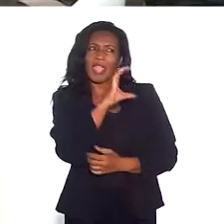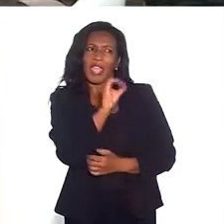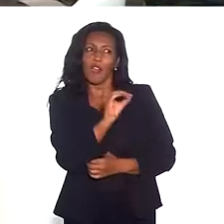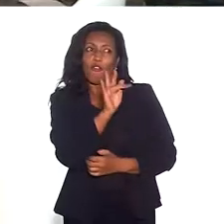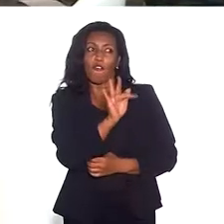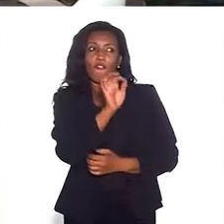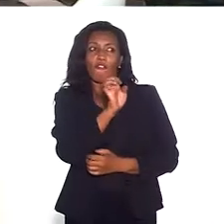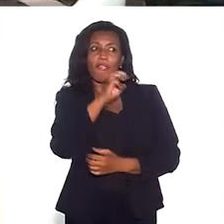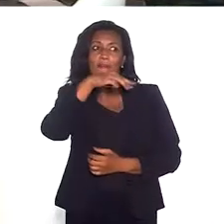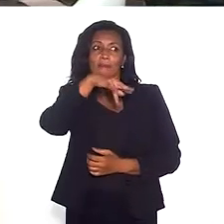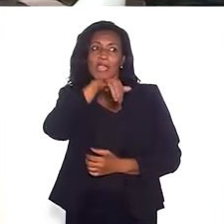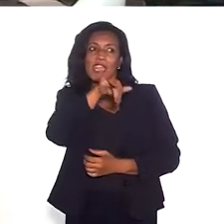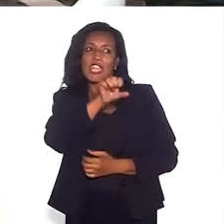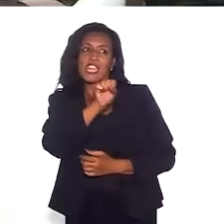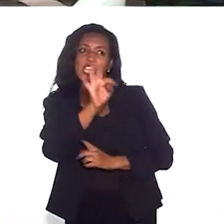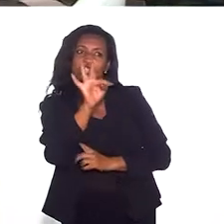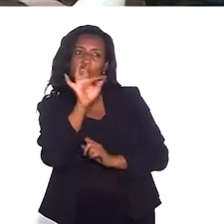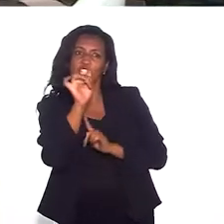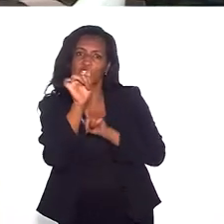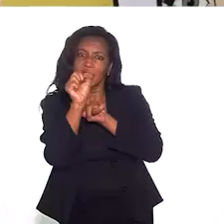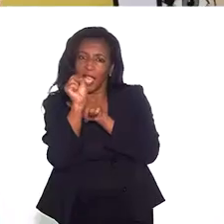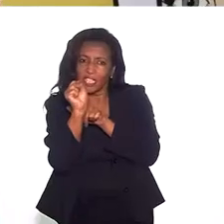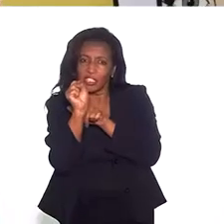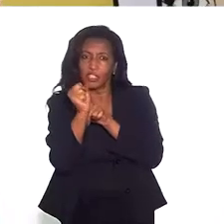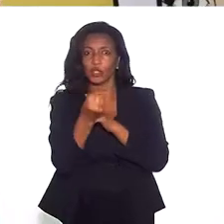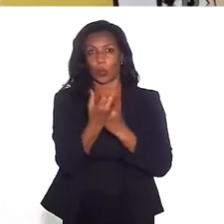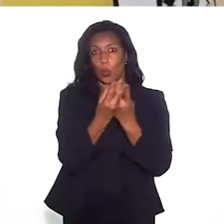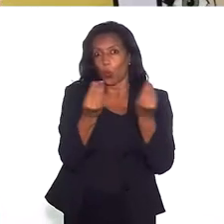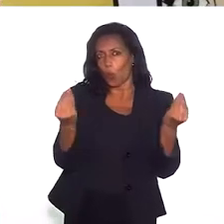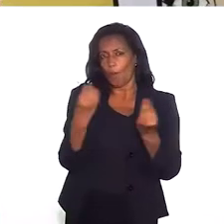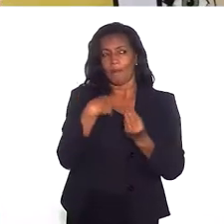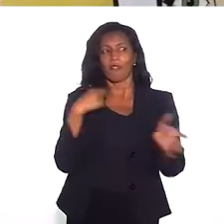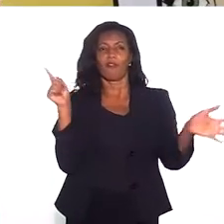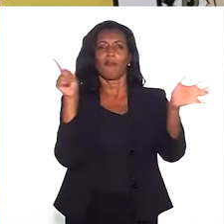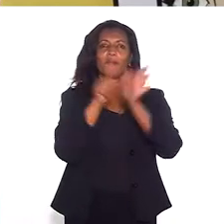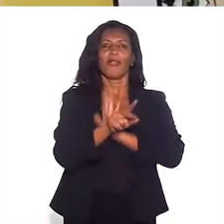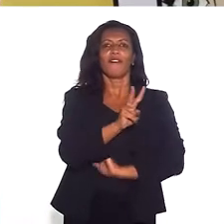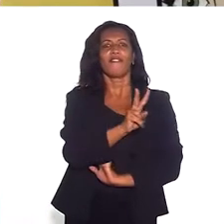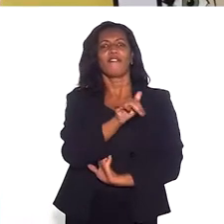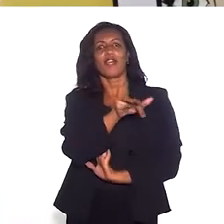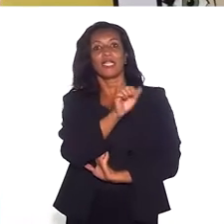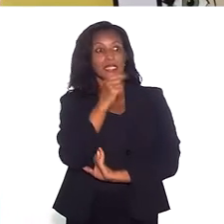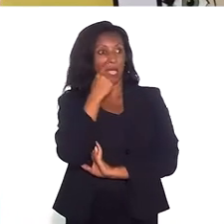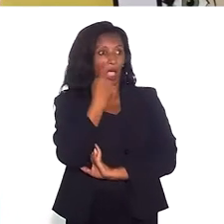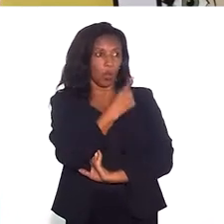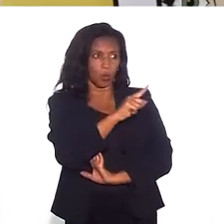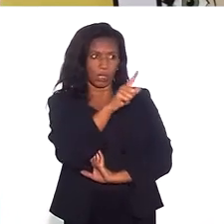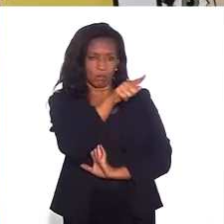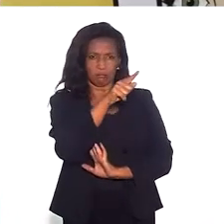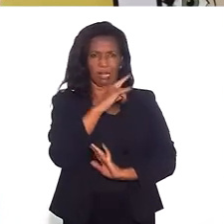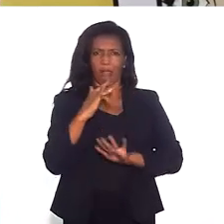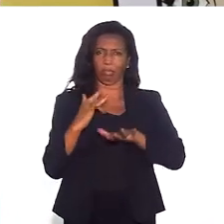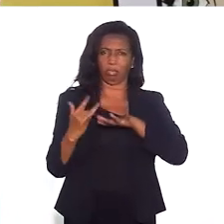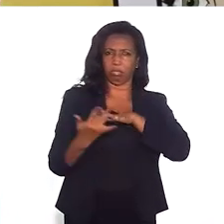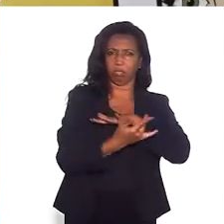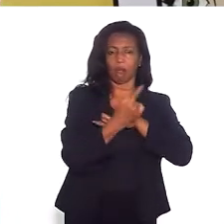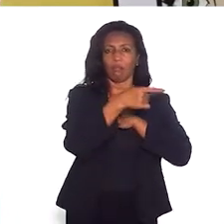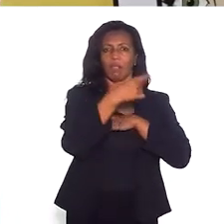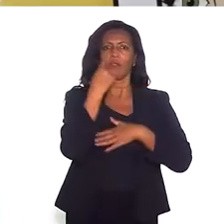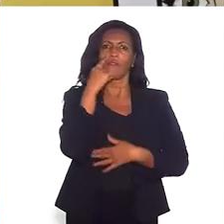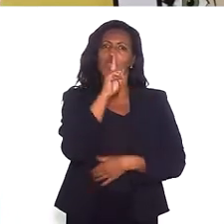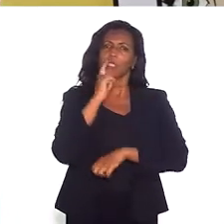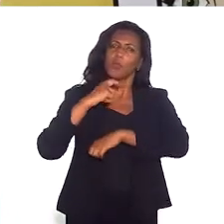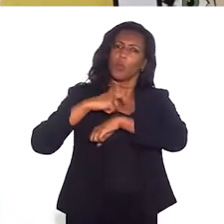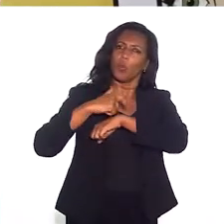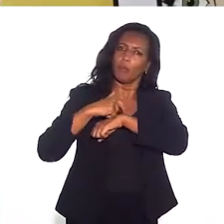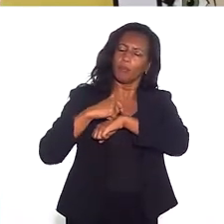plural. Aí eu vou perguntar para a Vanessa, que eu li uma citação sua na sua rede social, dizendo que